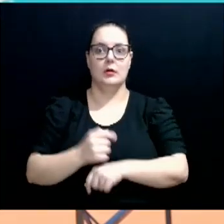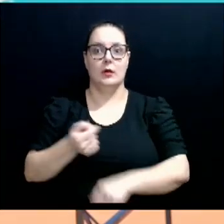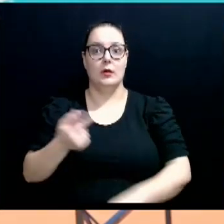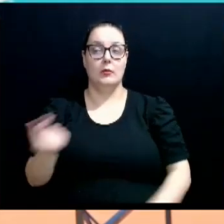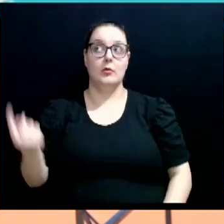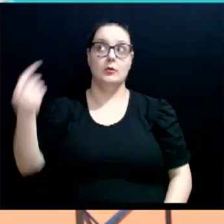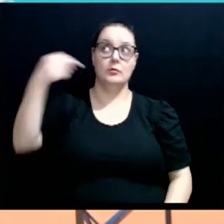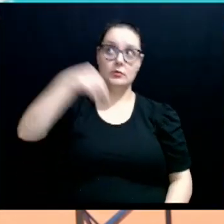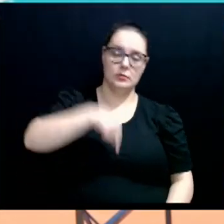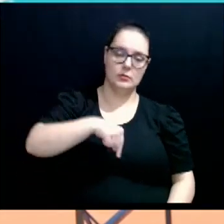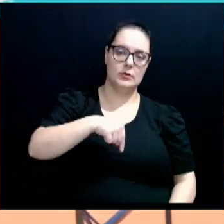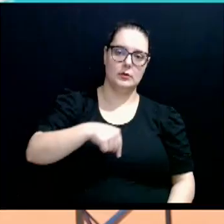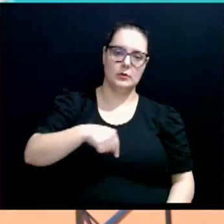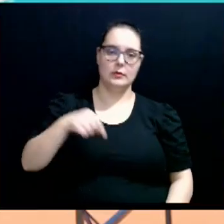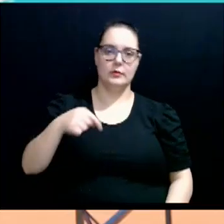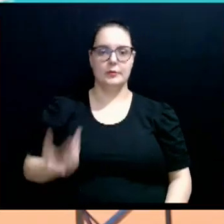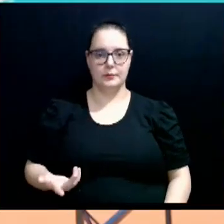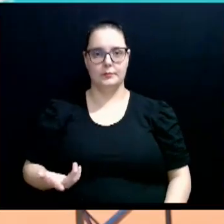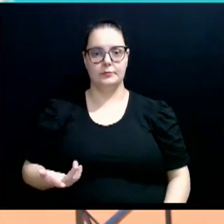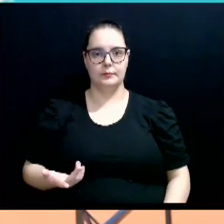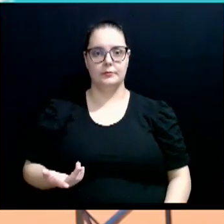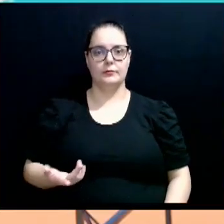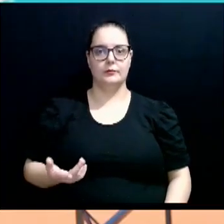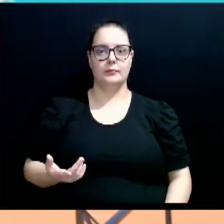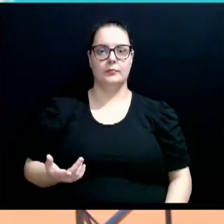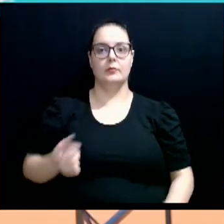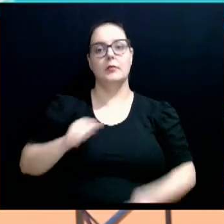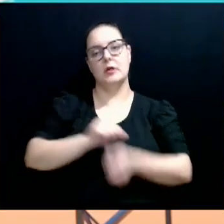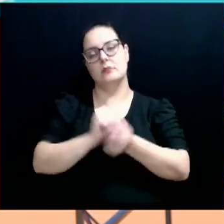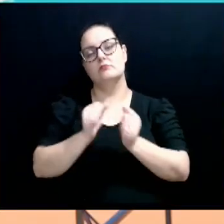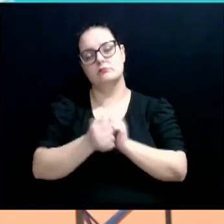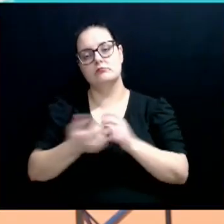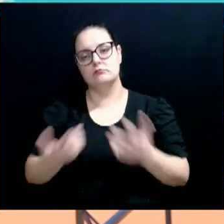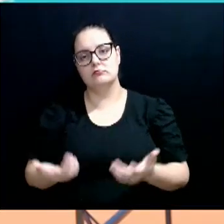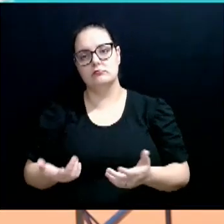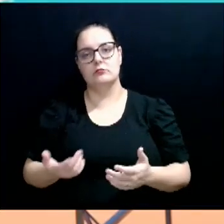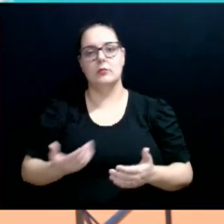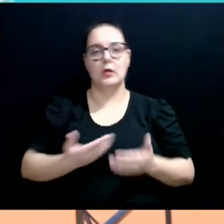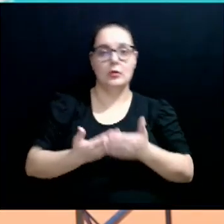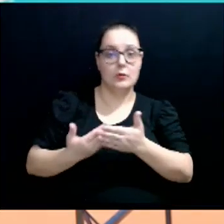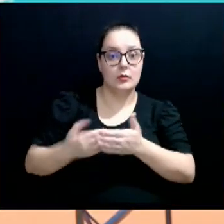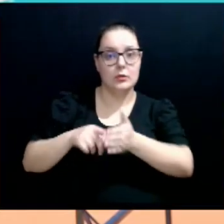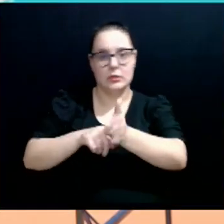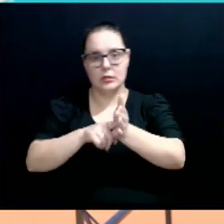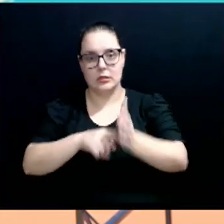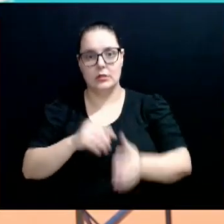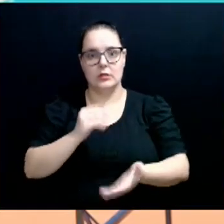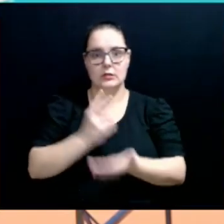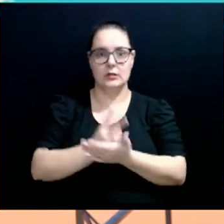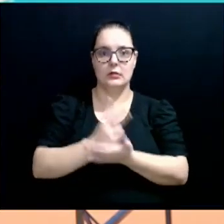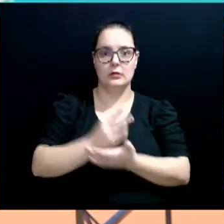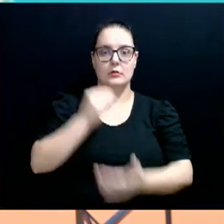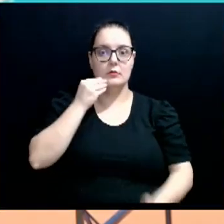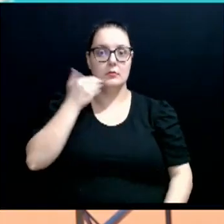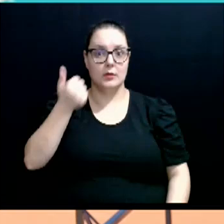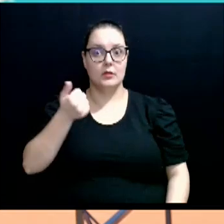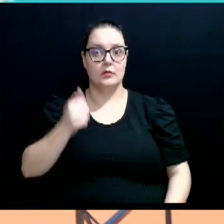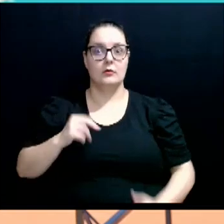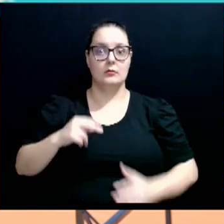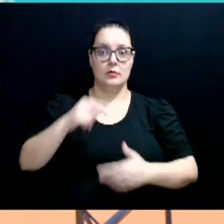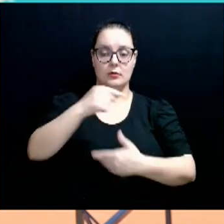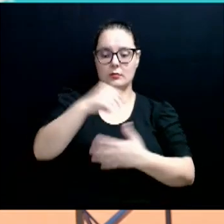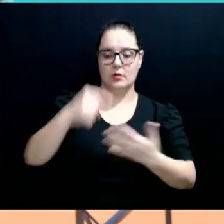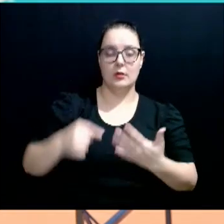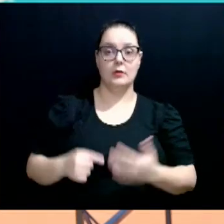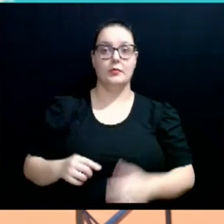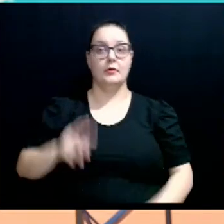Então, mas acho que tudo é adaptação. Nosso time estuda muito isso também, né? A gente sempre tenta melhorar em todos os aspectos. A gente vê o que está dando certo também, não só